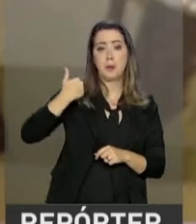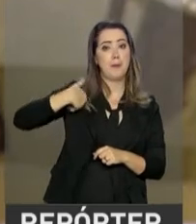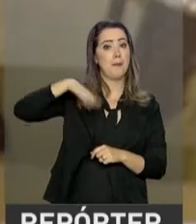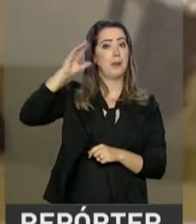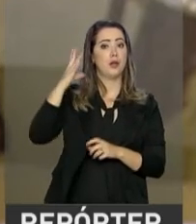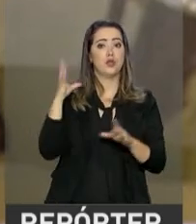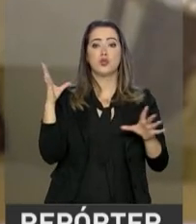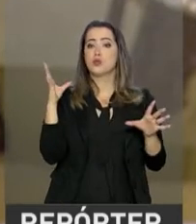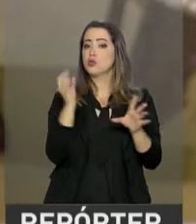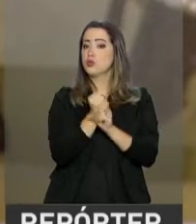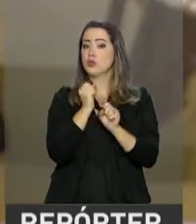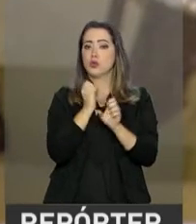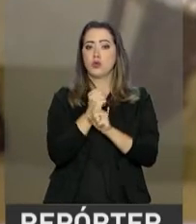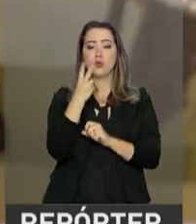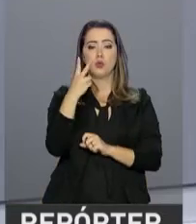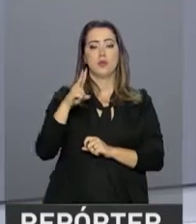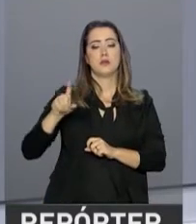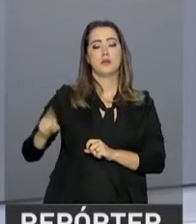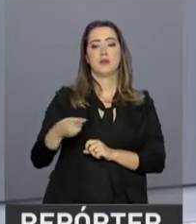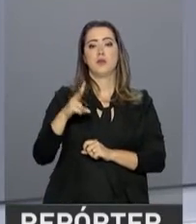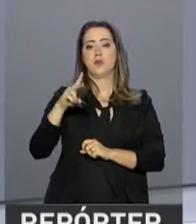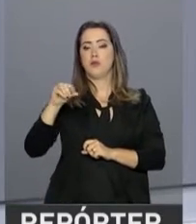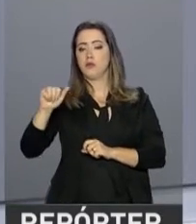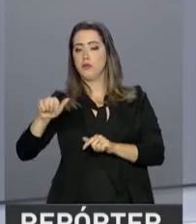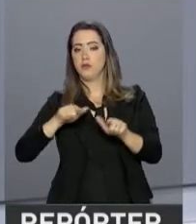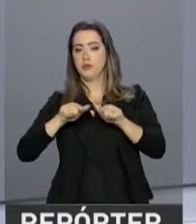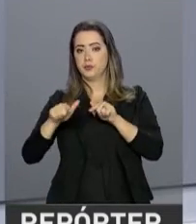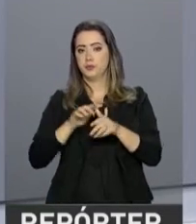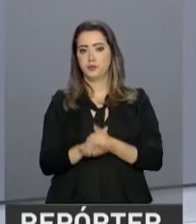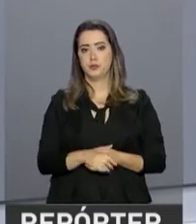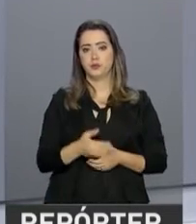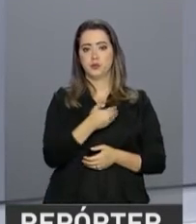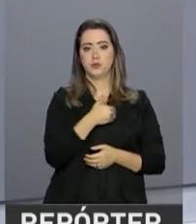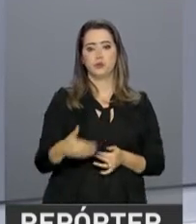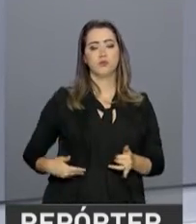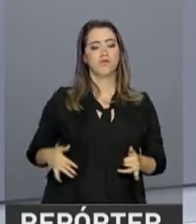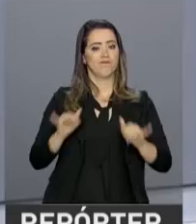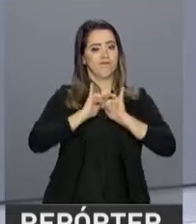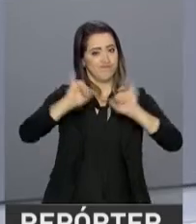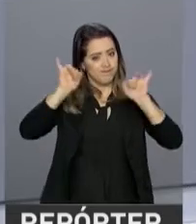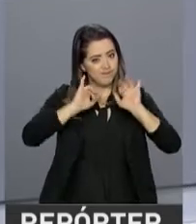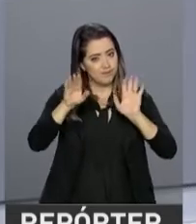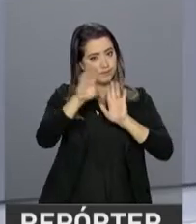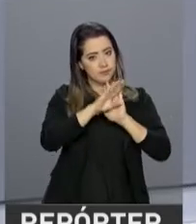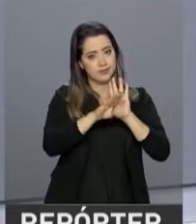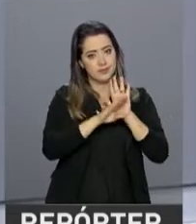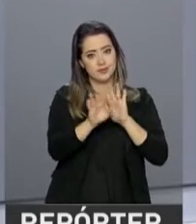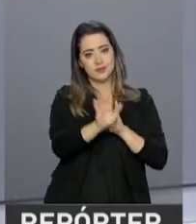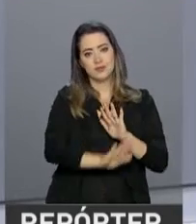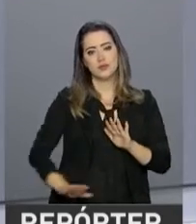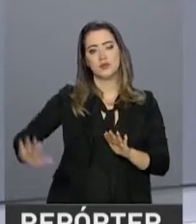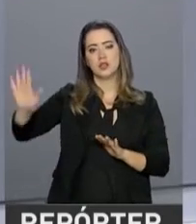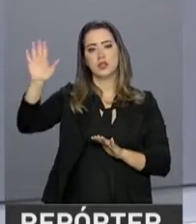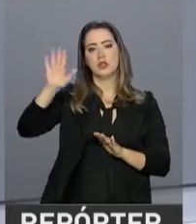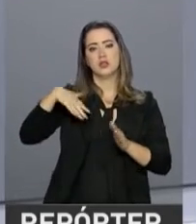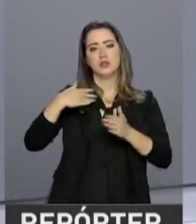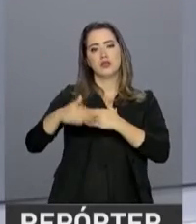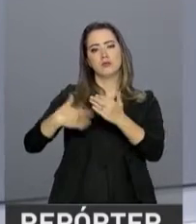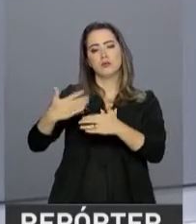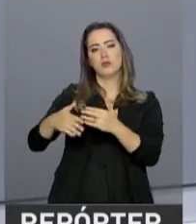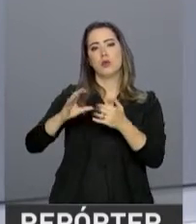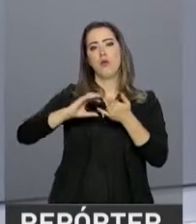mil e 500 vagas de emprego o governo lança o plano nacional para o desenvolvimento da cadeia produtiva